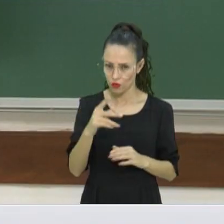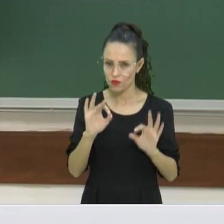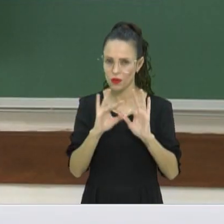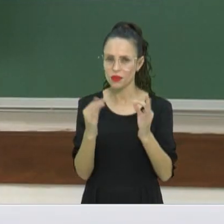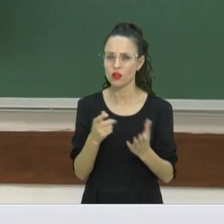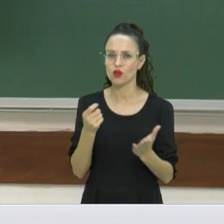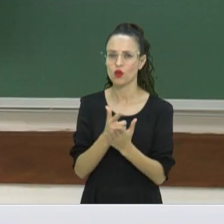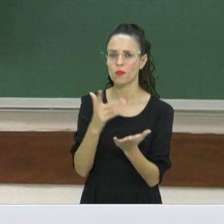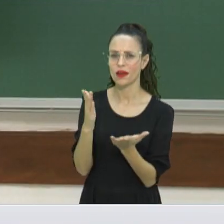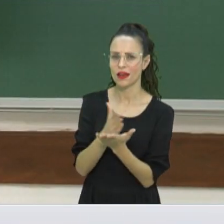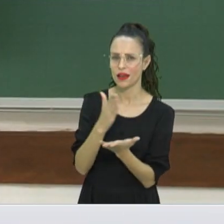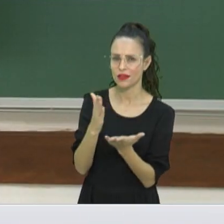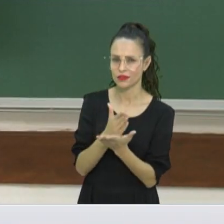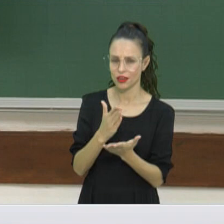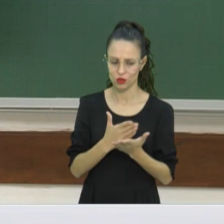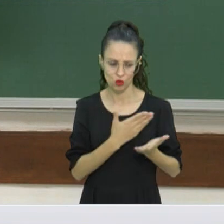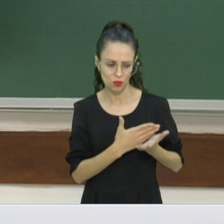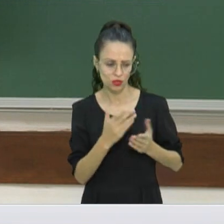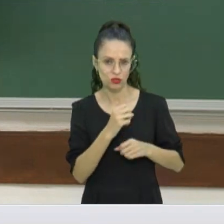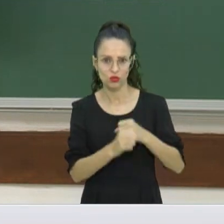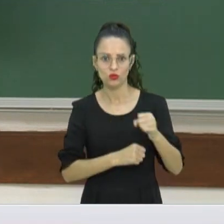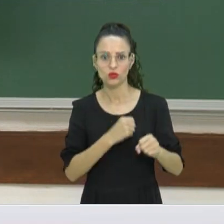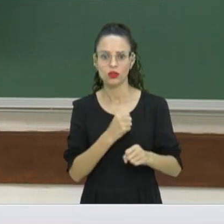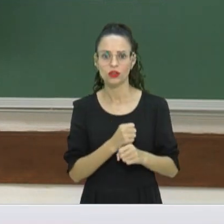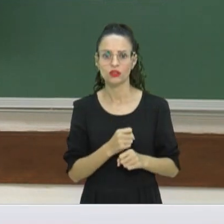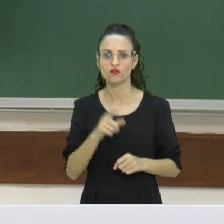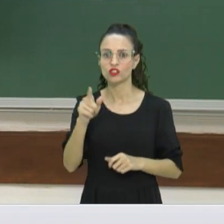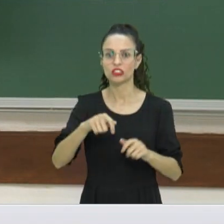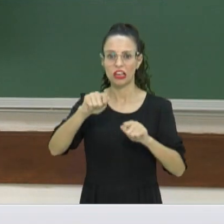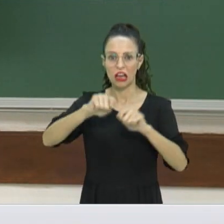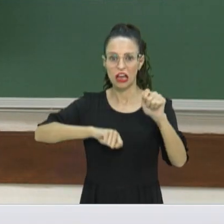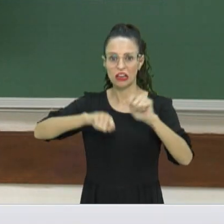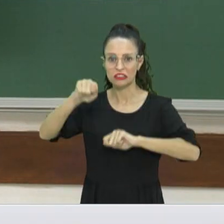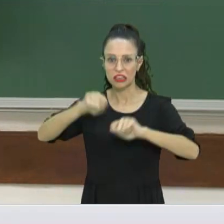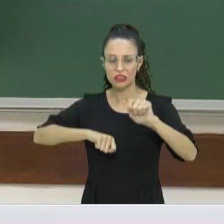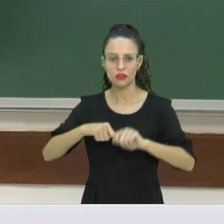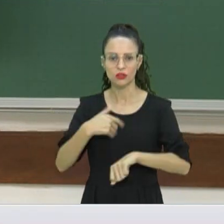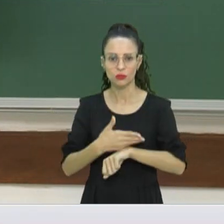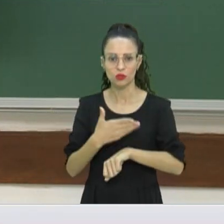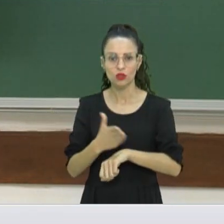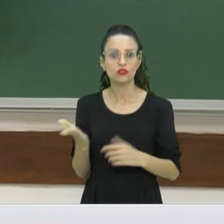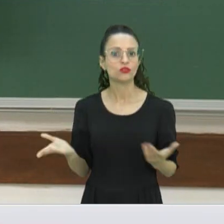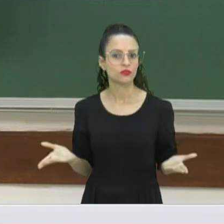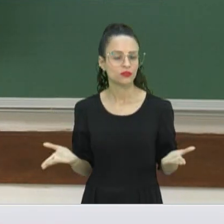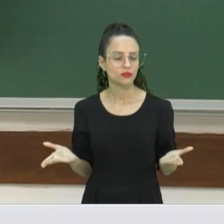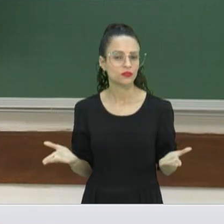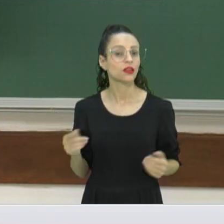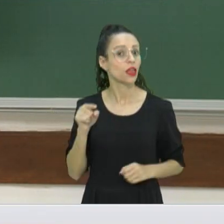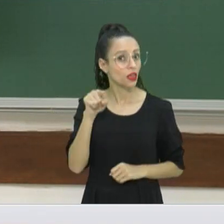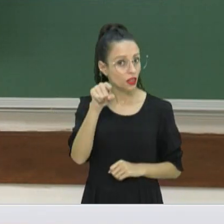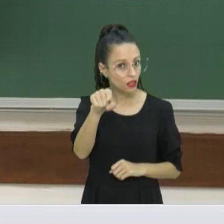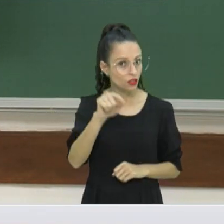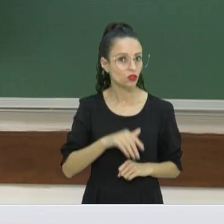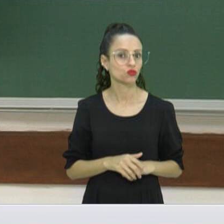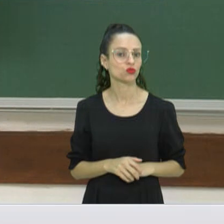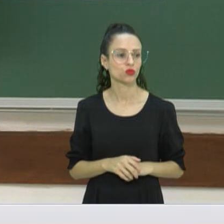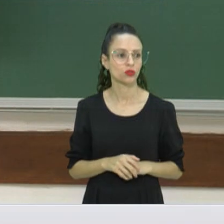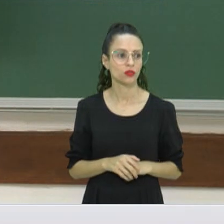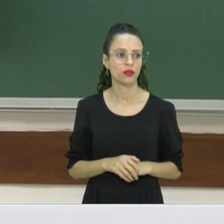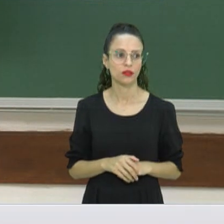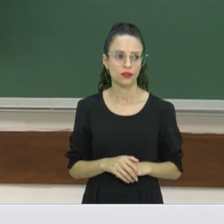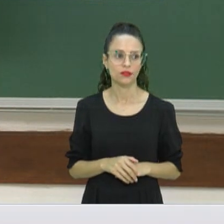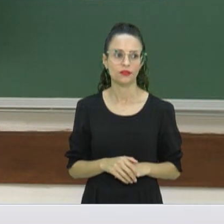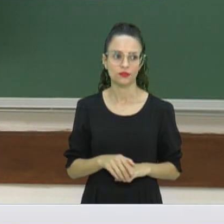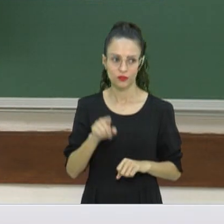compram um caderno para você no início do ano e você rasga o tempo todo? Isso é uma medida